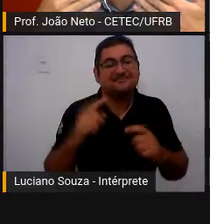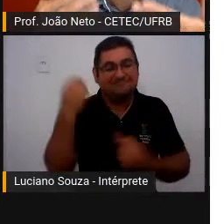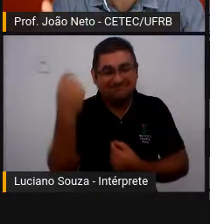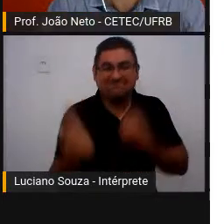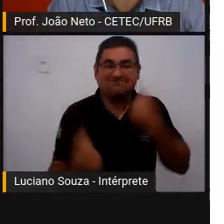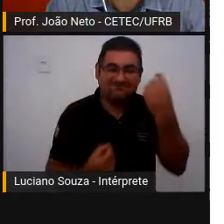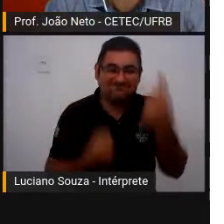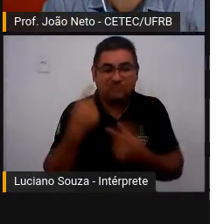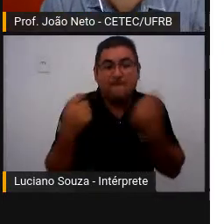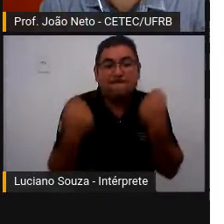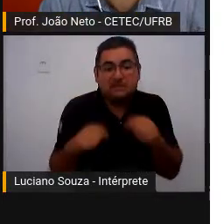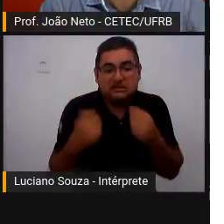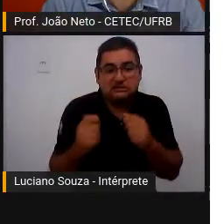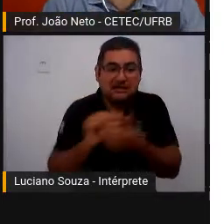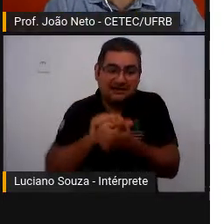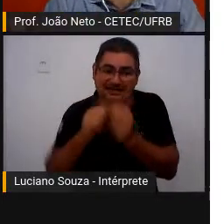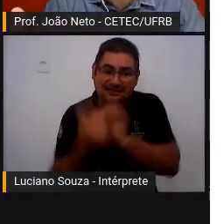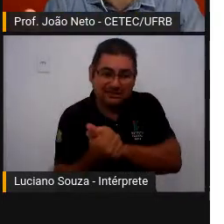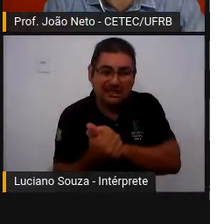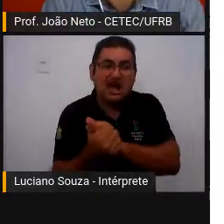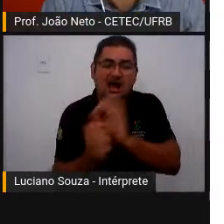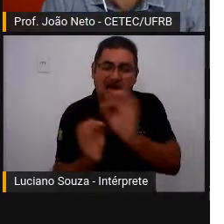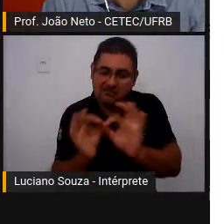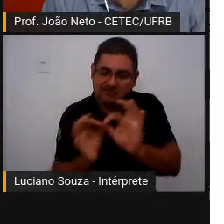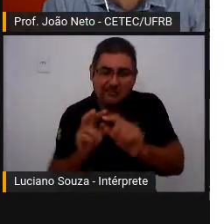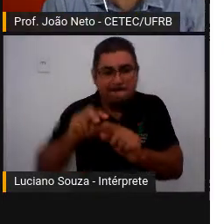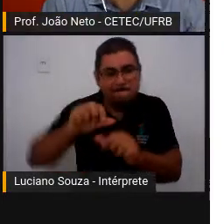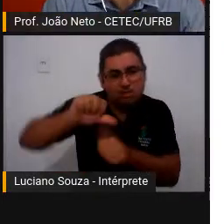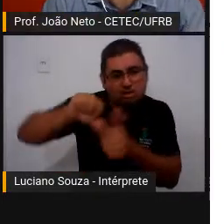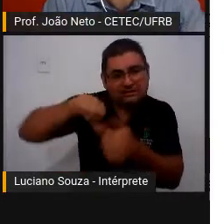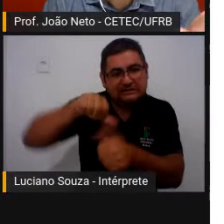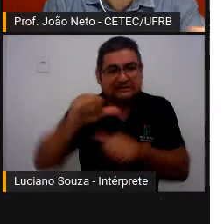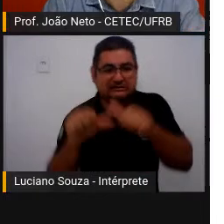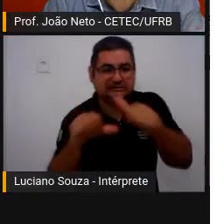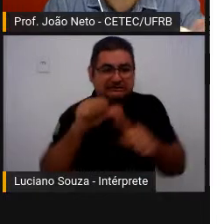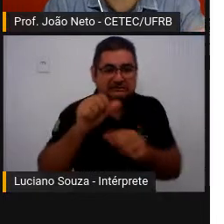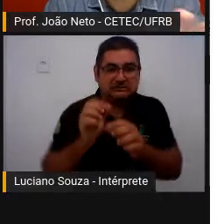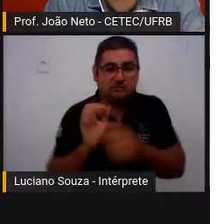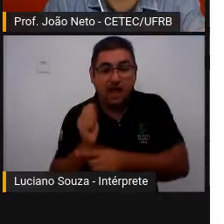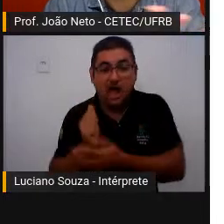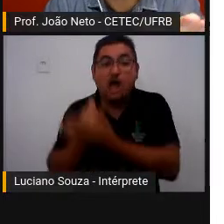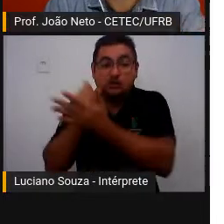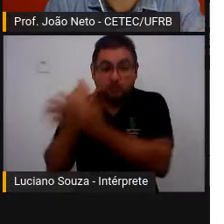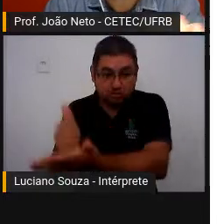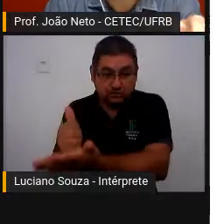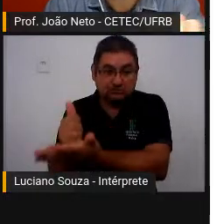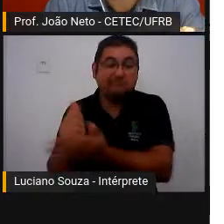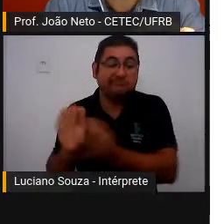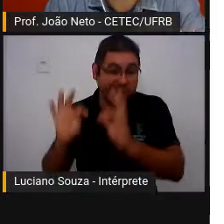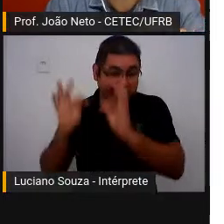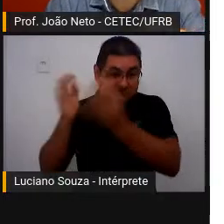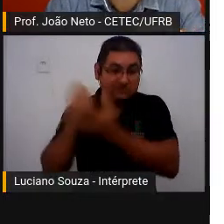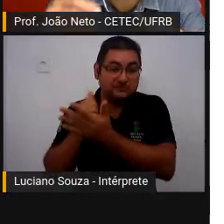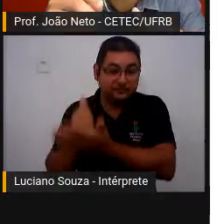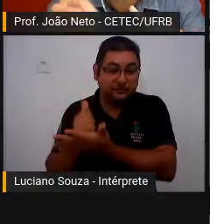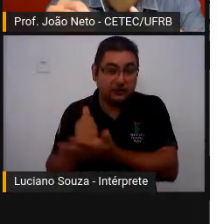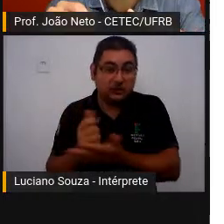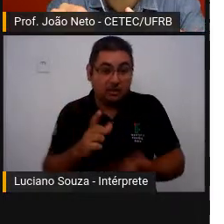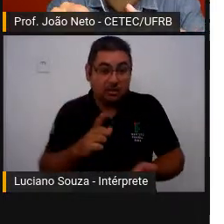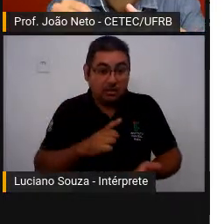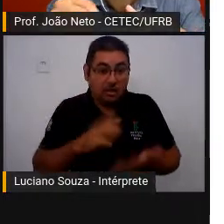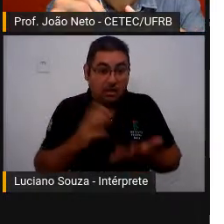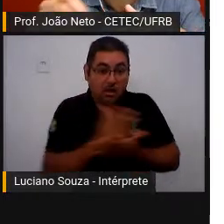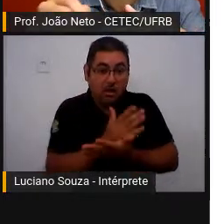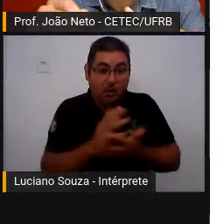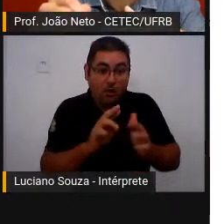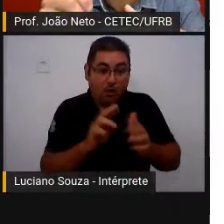de adaptação e personalização nós temos aqui alguns tipos de mouse vocês observam que alguns